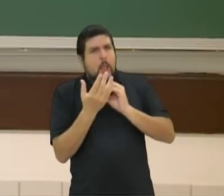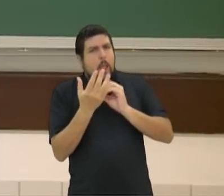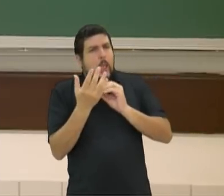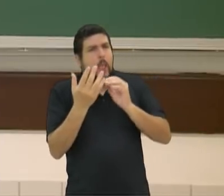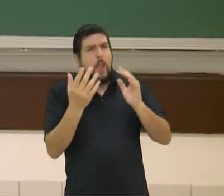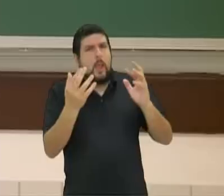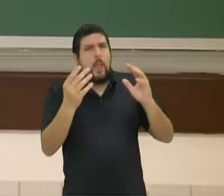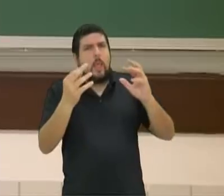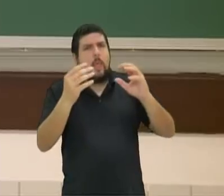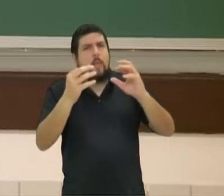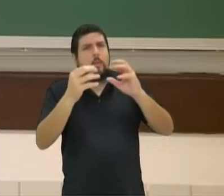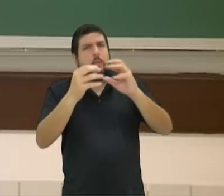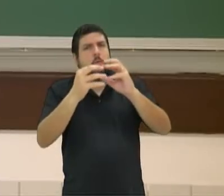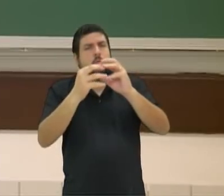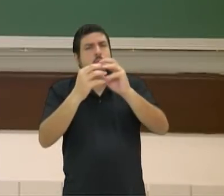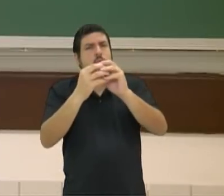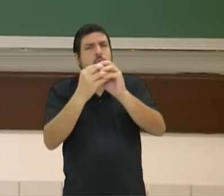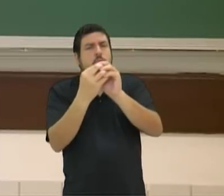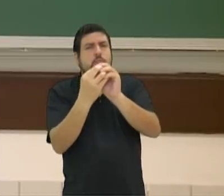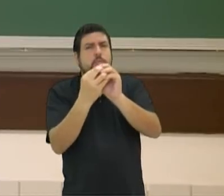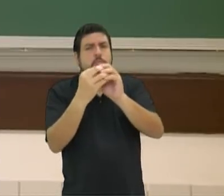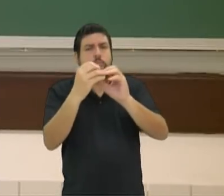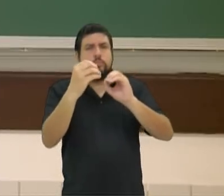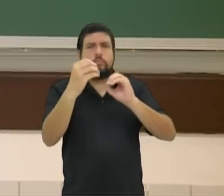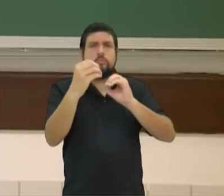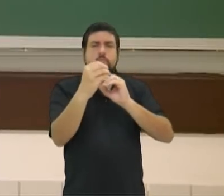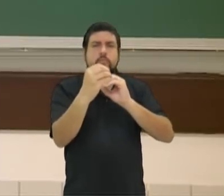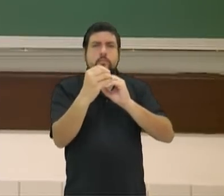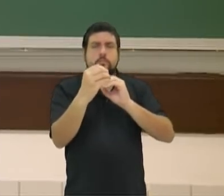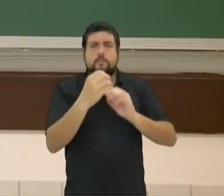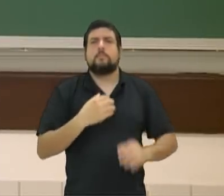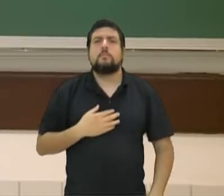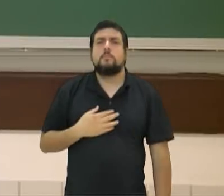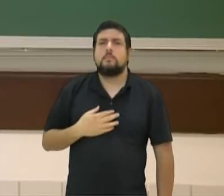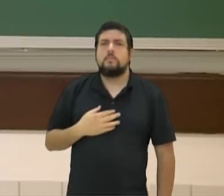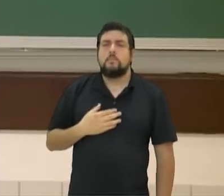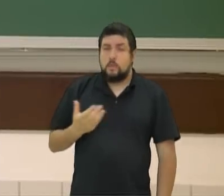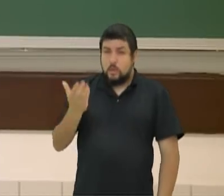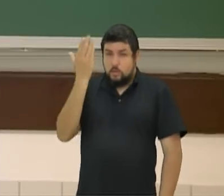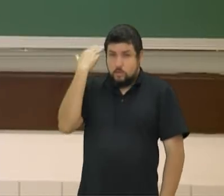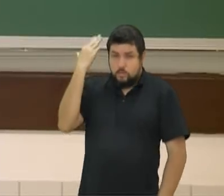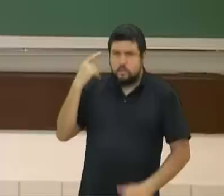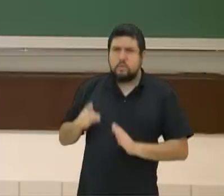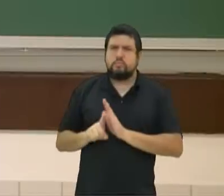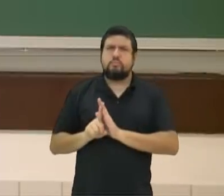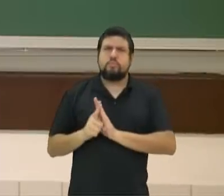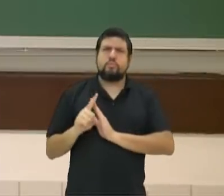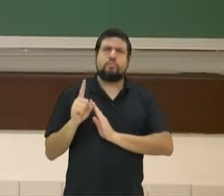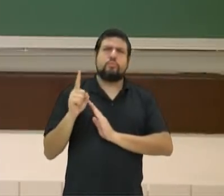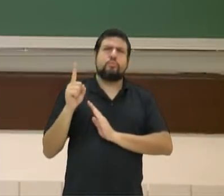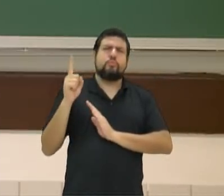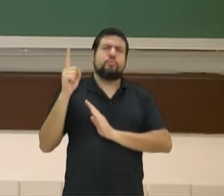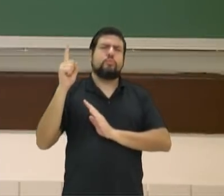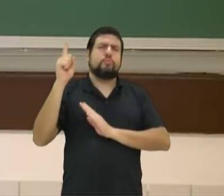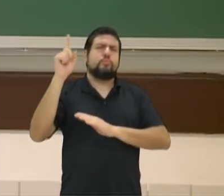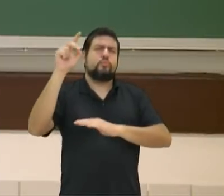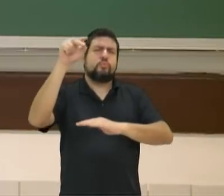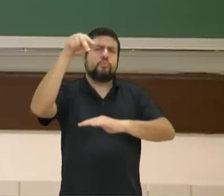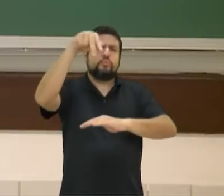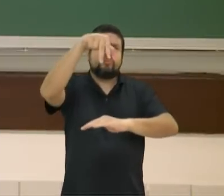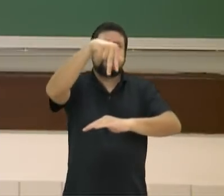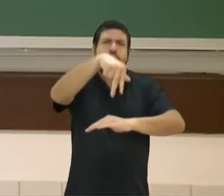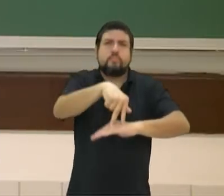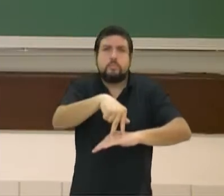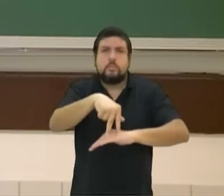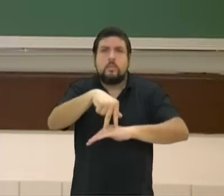isso com as amostras que os astronautas trouxeram aqui para a Terra, do solo lá da Lua. Eles fizeram análises e